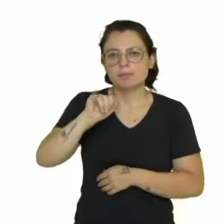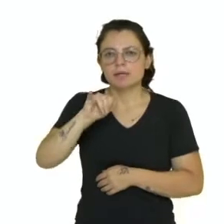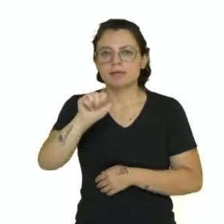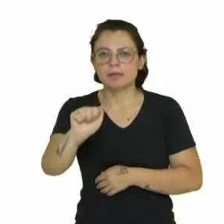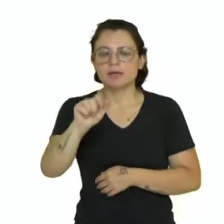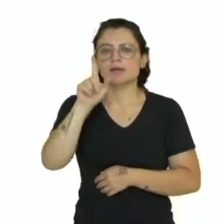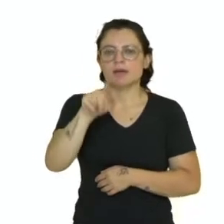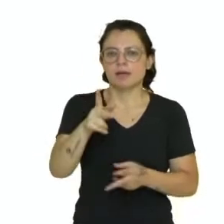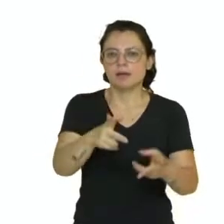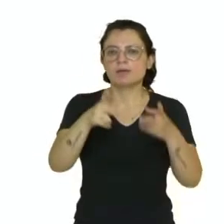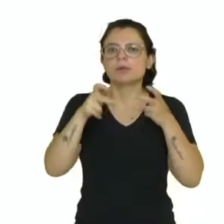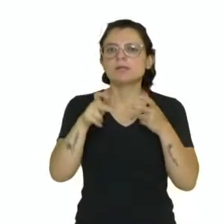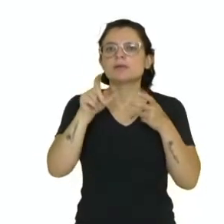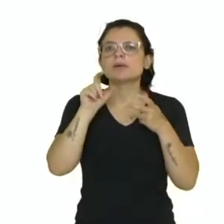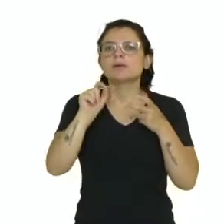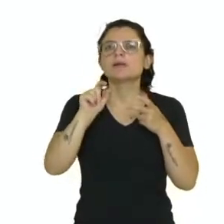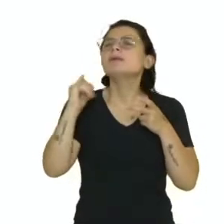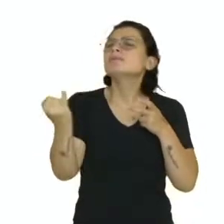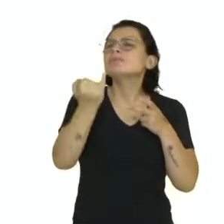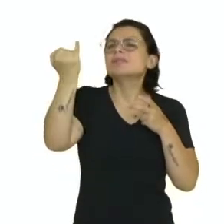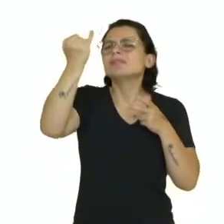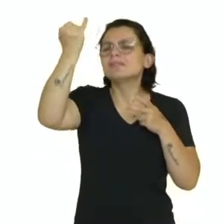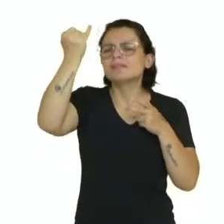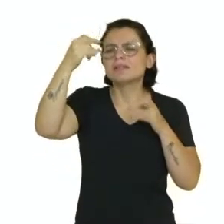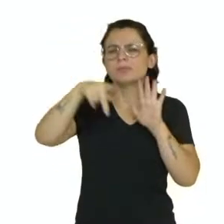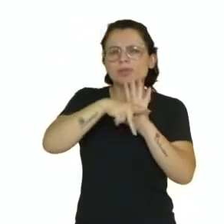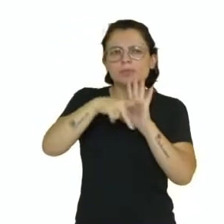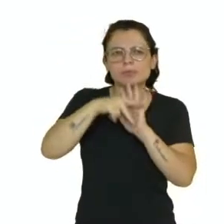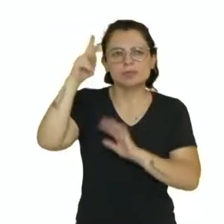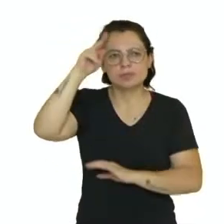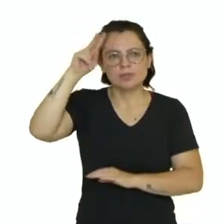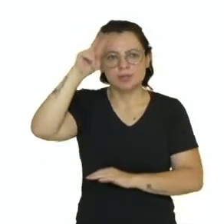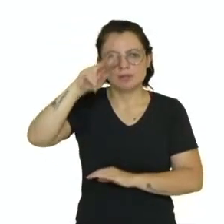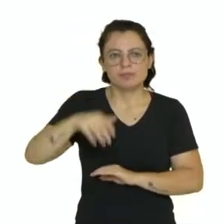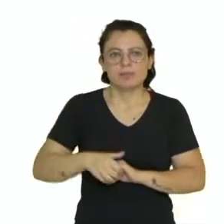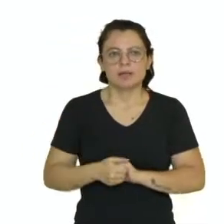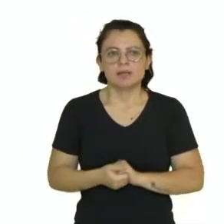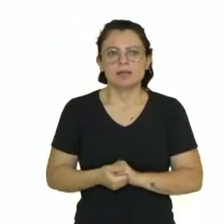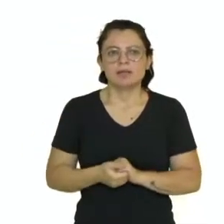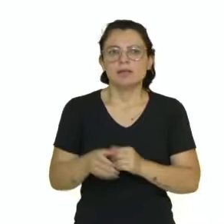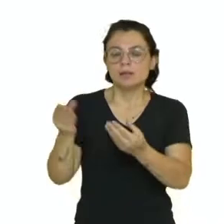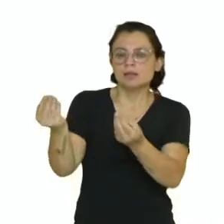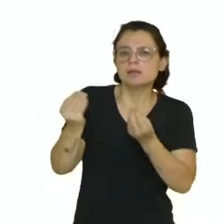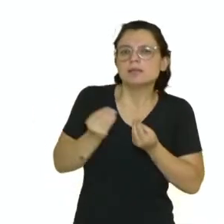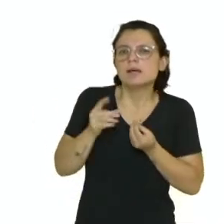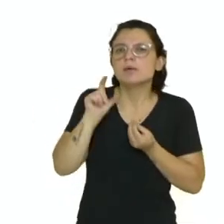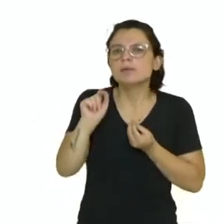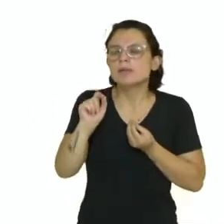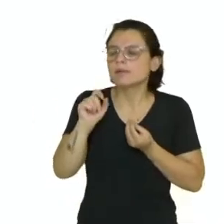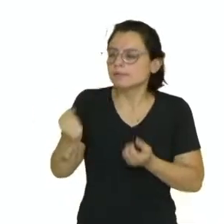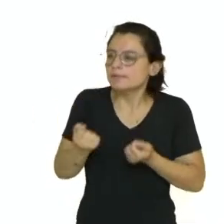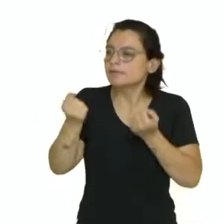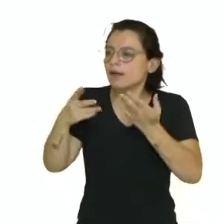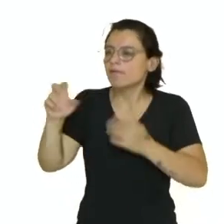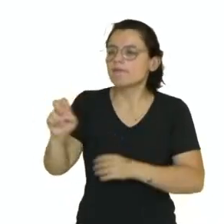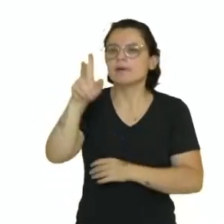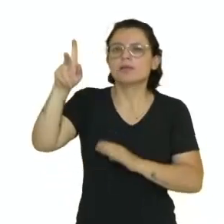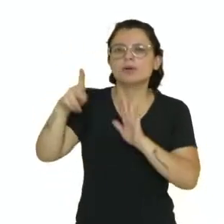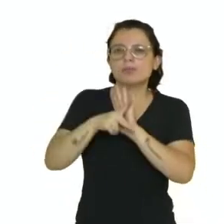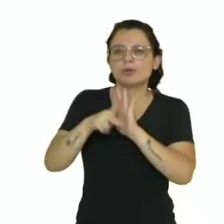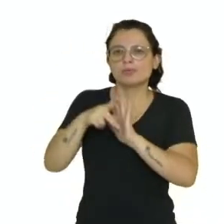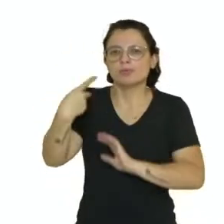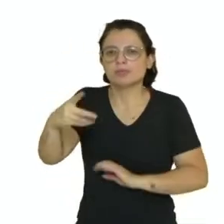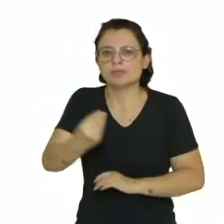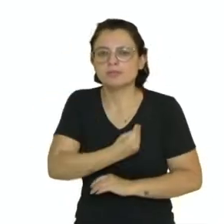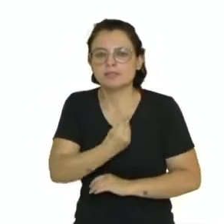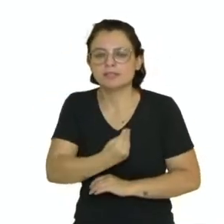Reconhecer a importância da história e cultura maia nos permite valorizar o seu legado, isto é, os